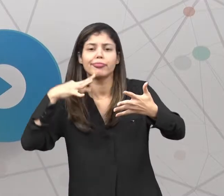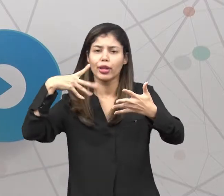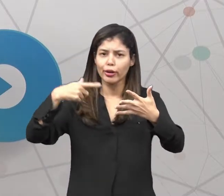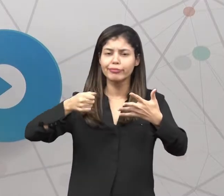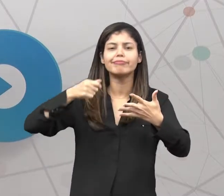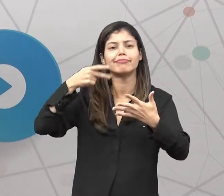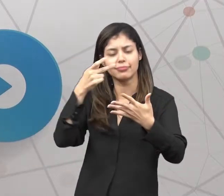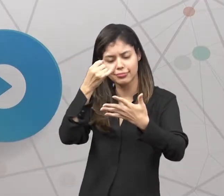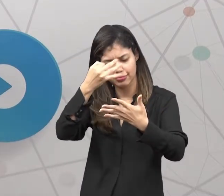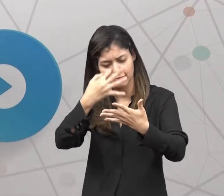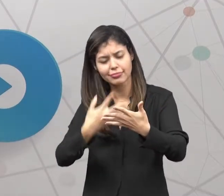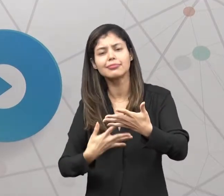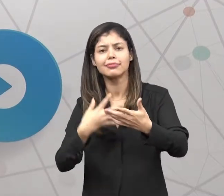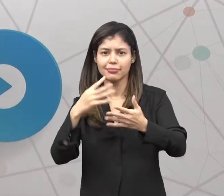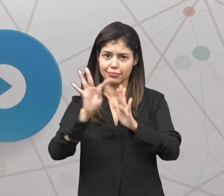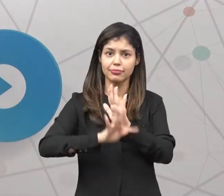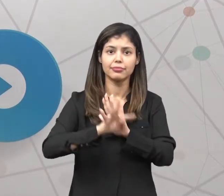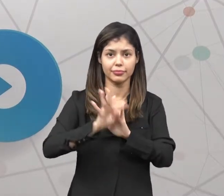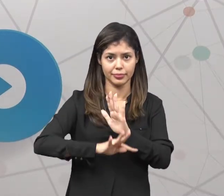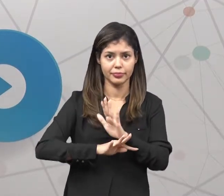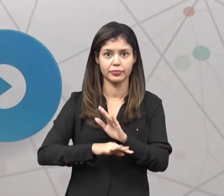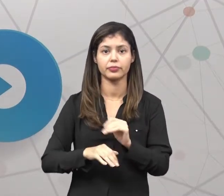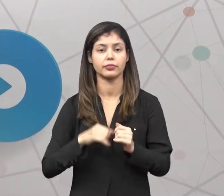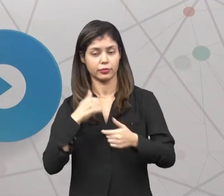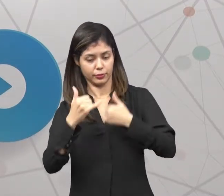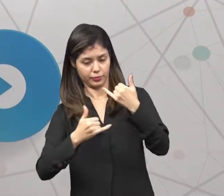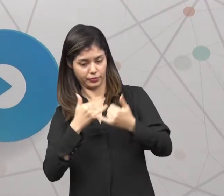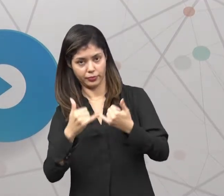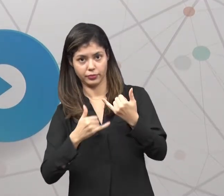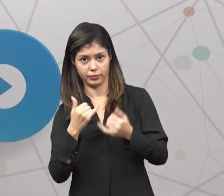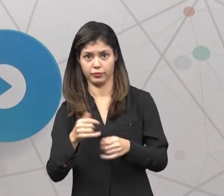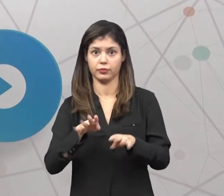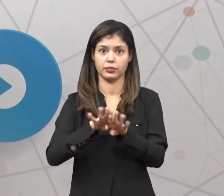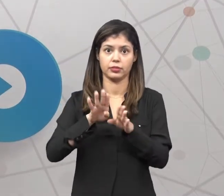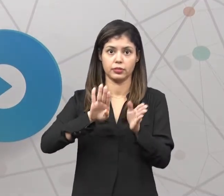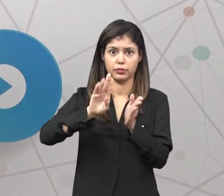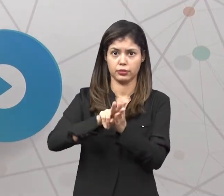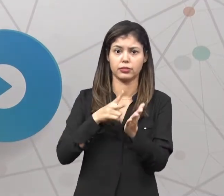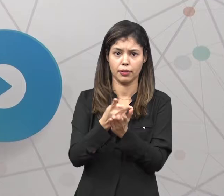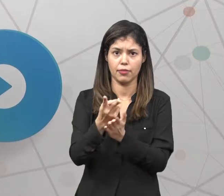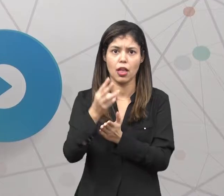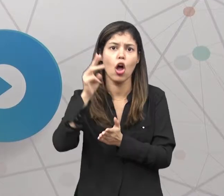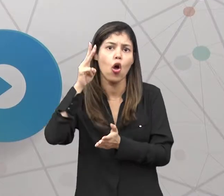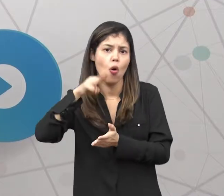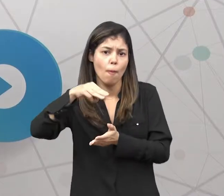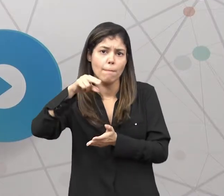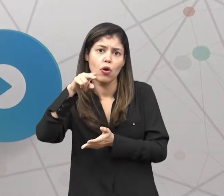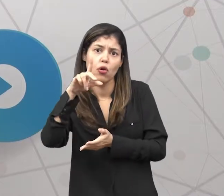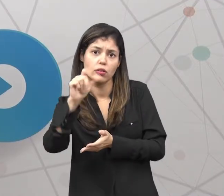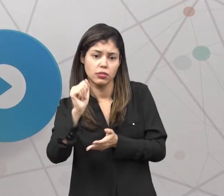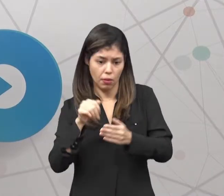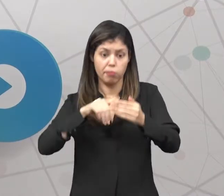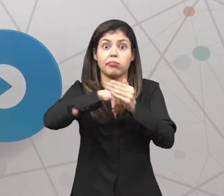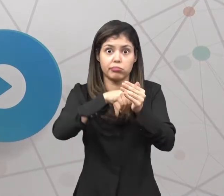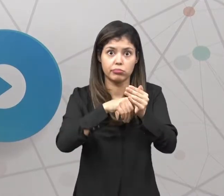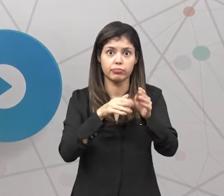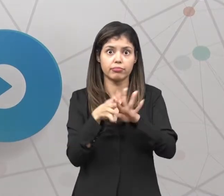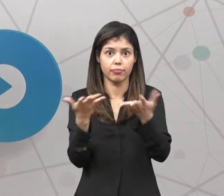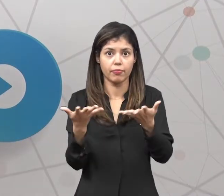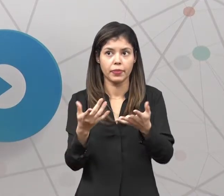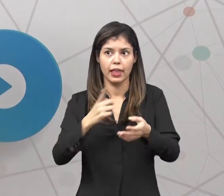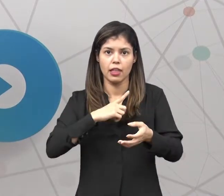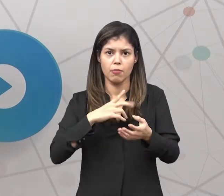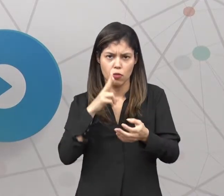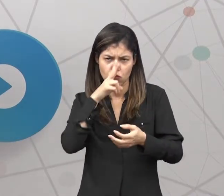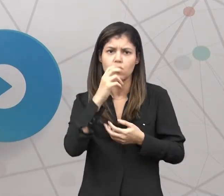está sendo passado na tirinha que eles estão jogando, ó. E sem querer, a Mônica bateu no anjinho, né? Quer dizer o quê? Que ela tem